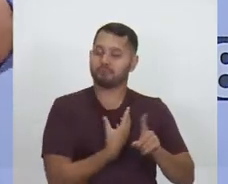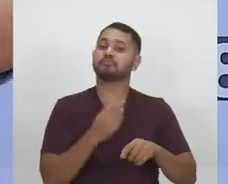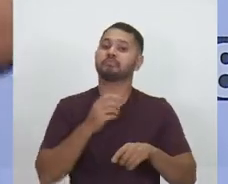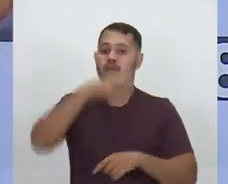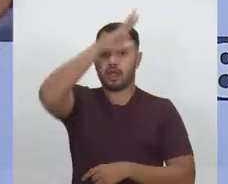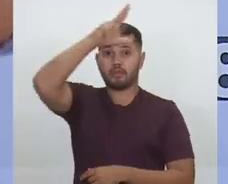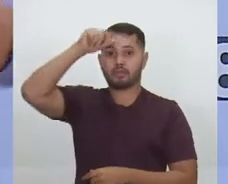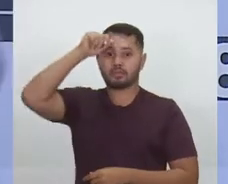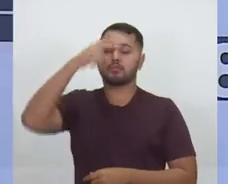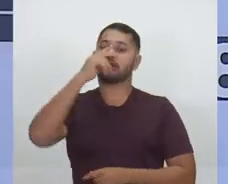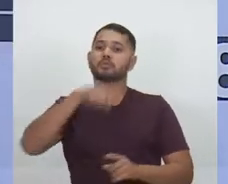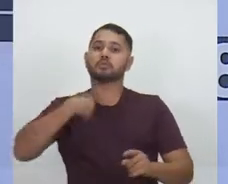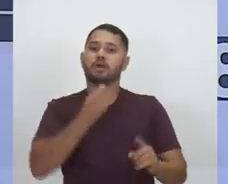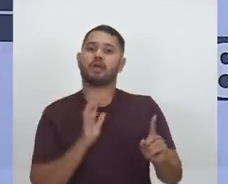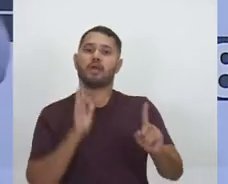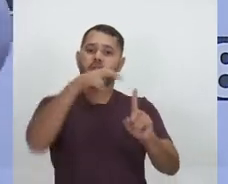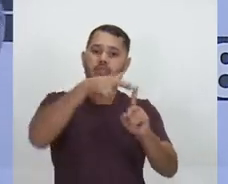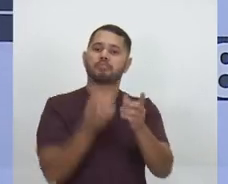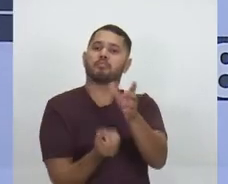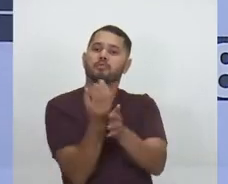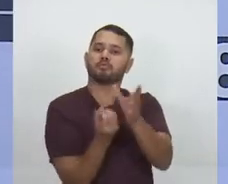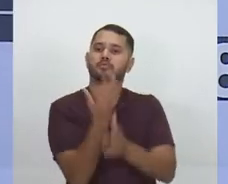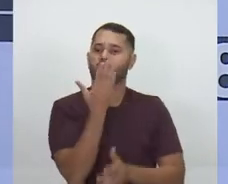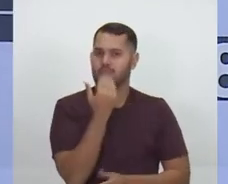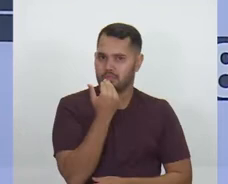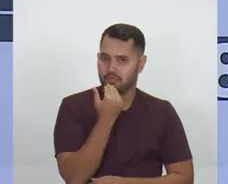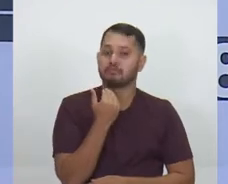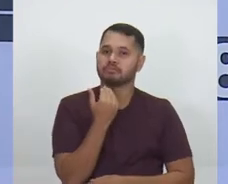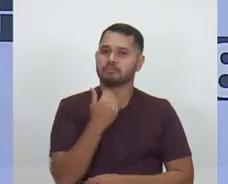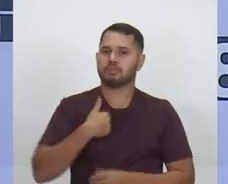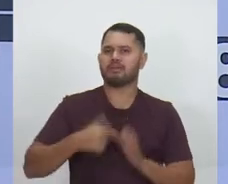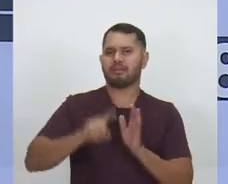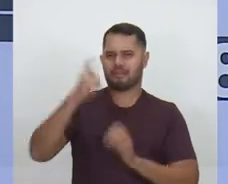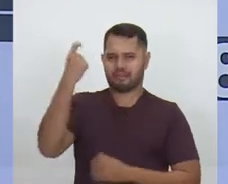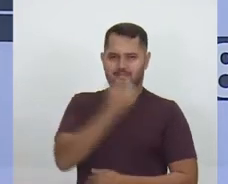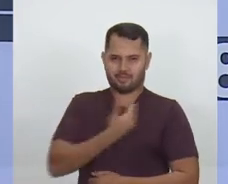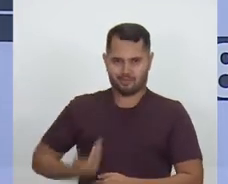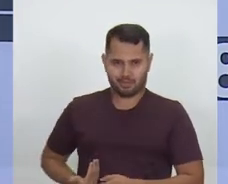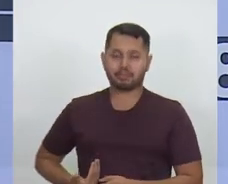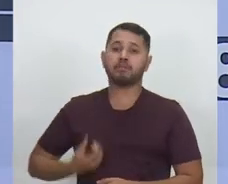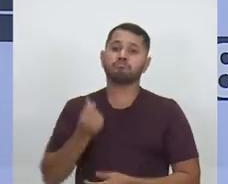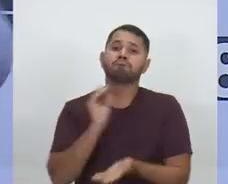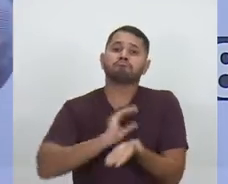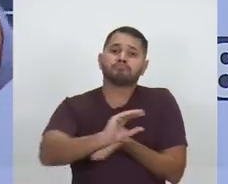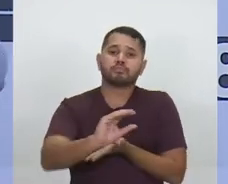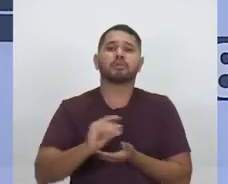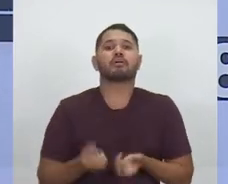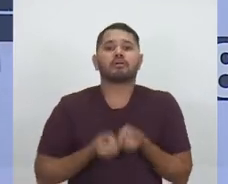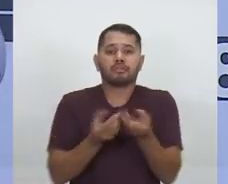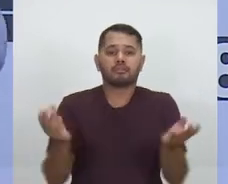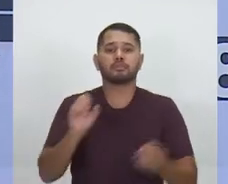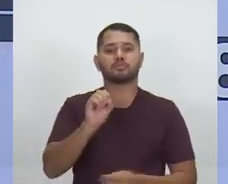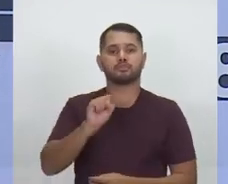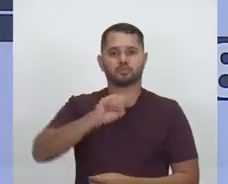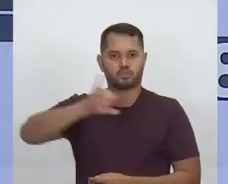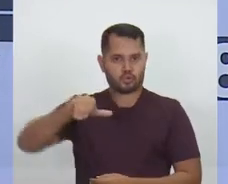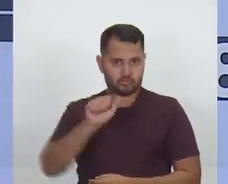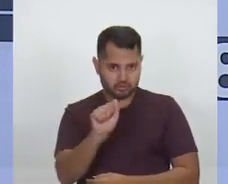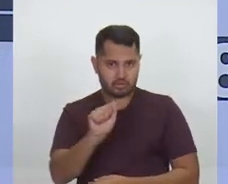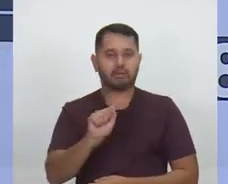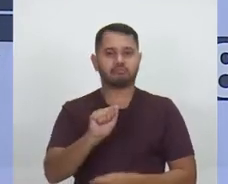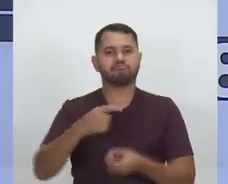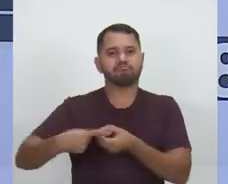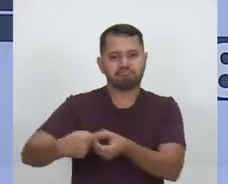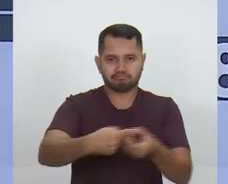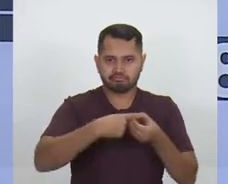possa ser um grande produtor de alimentos e nós e quando eu tive o governador liberamos o plantio de soja no sul do amazonas é dessa forma que